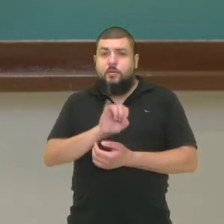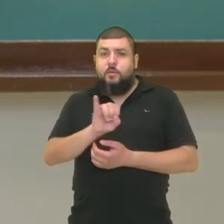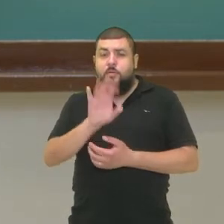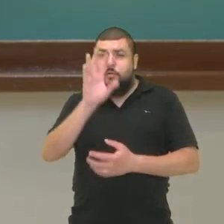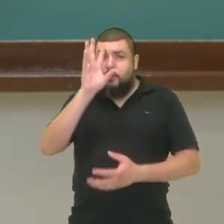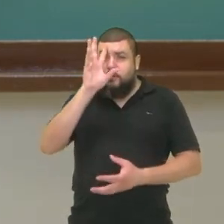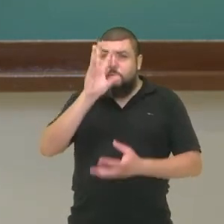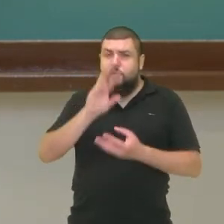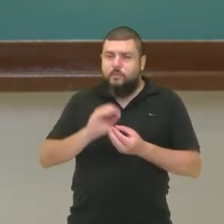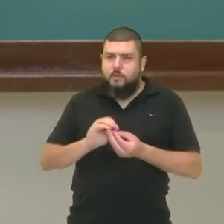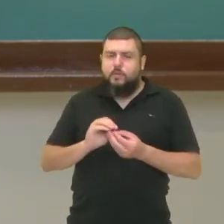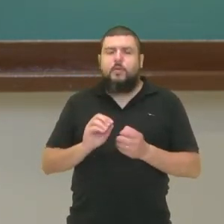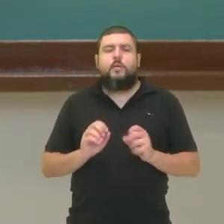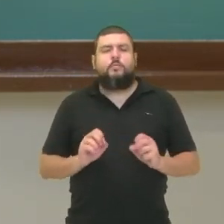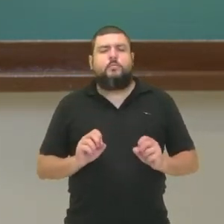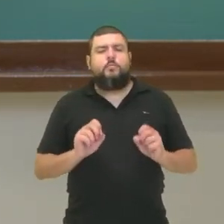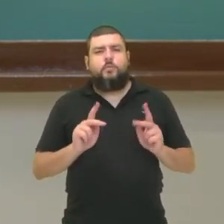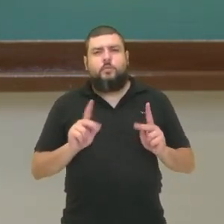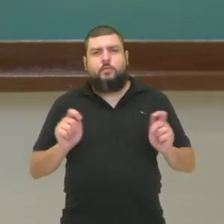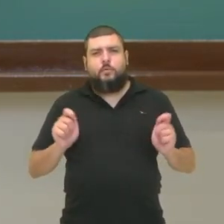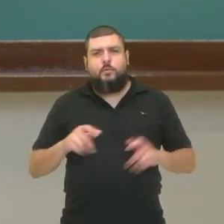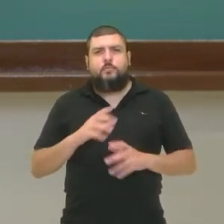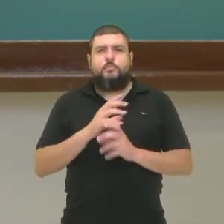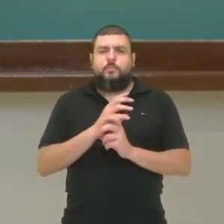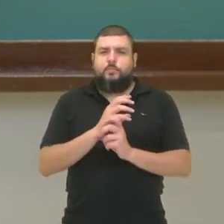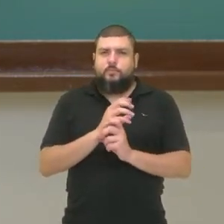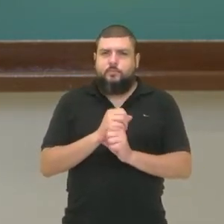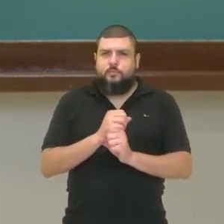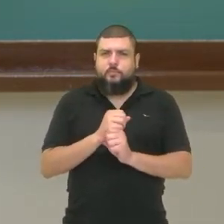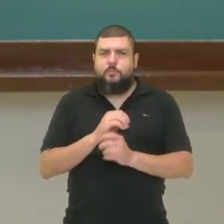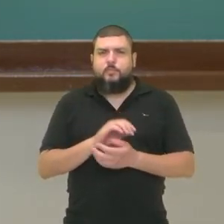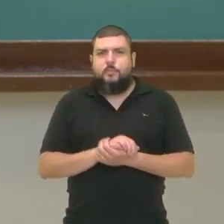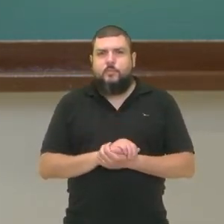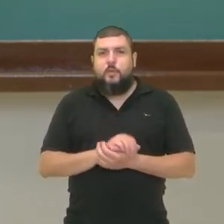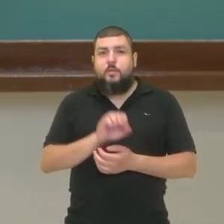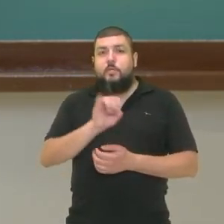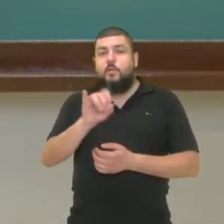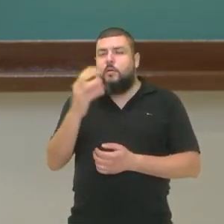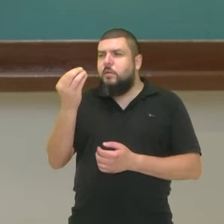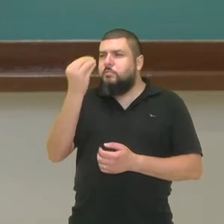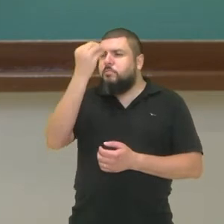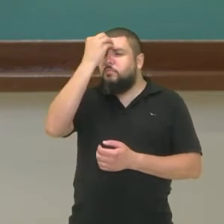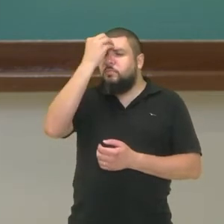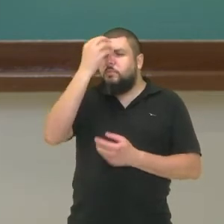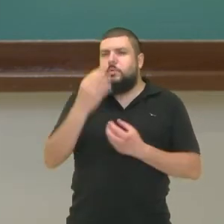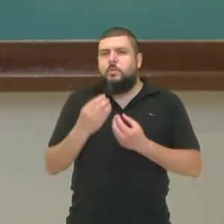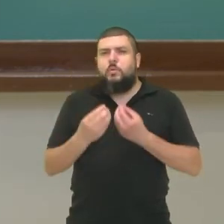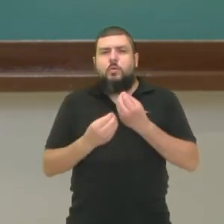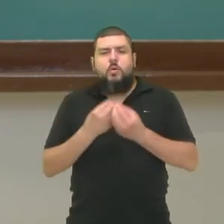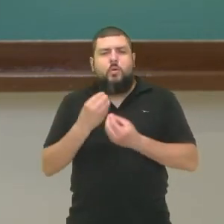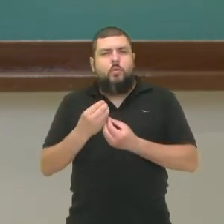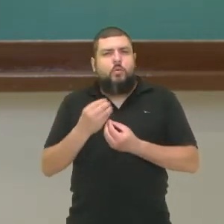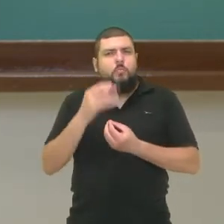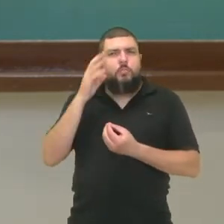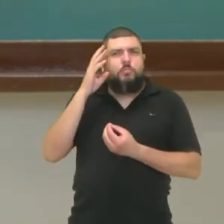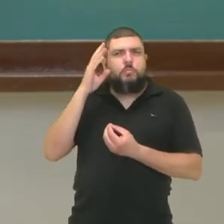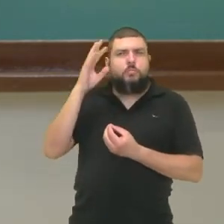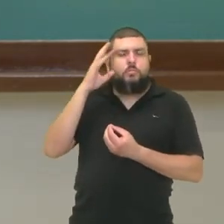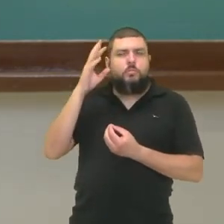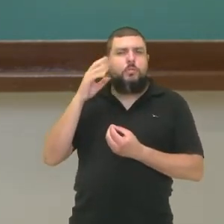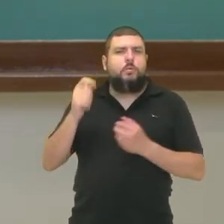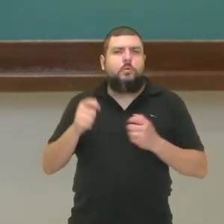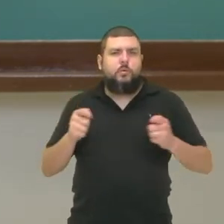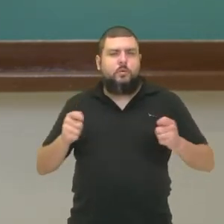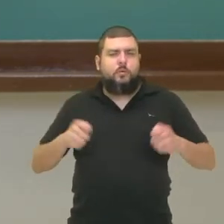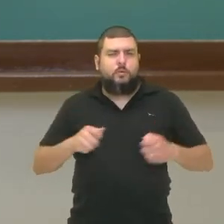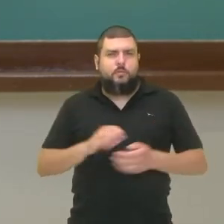gente compreender o problema, saber analisar, lembrar o aspecto teórico dele, a teoria, tudo fica mais fácil.